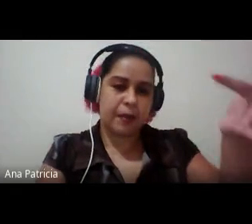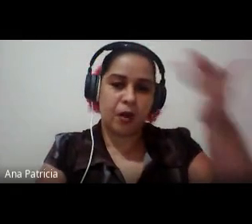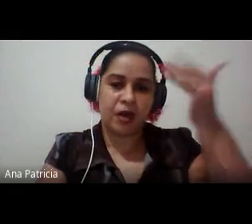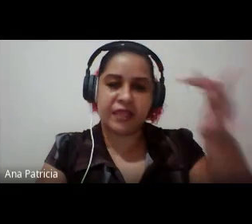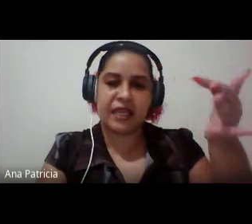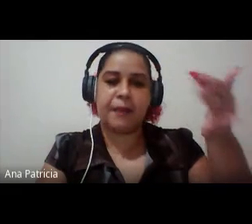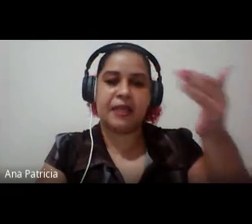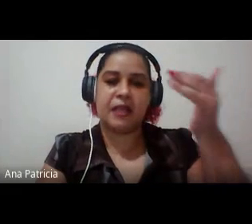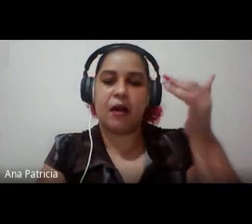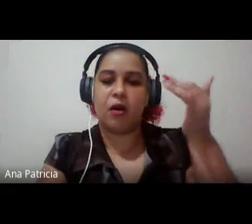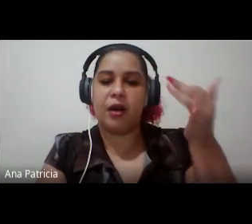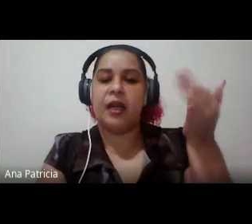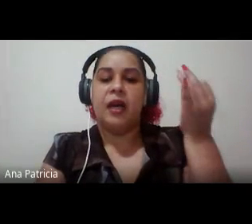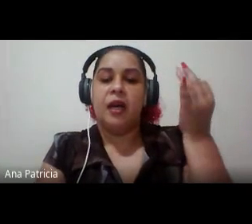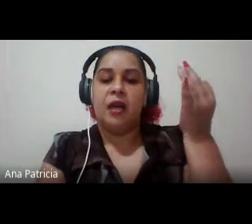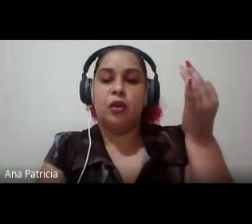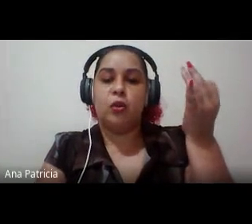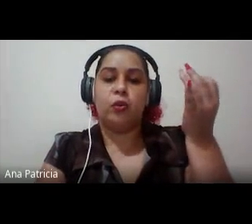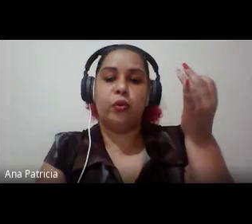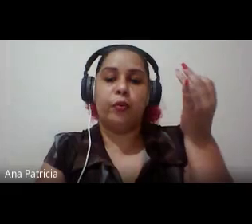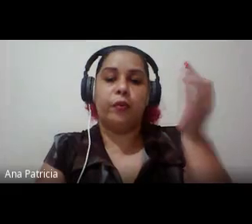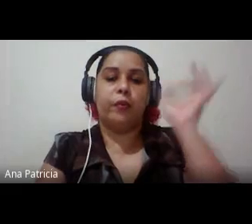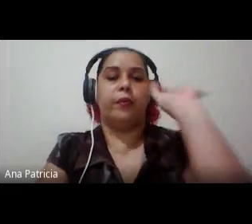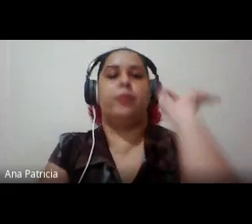refrescar a memória, fazer a repetição agora